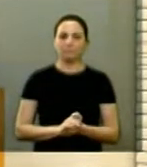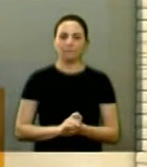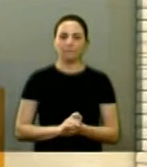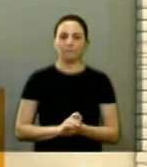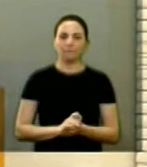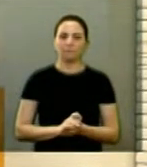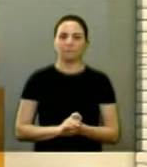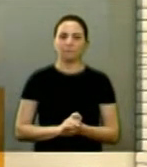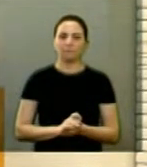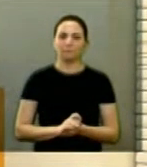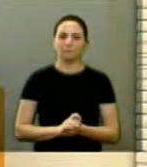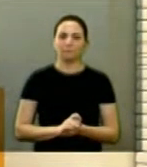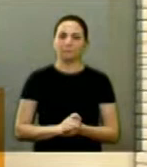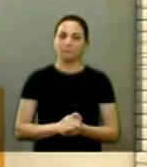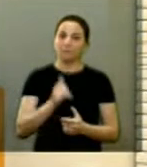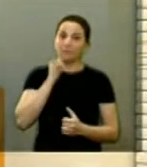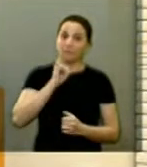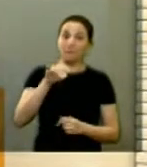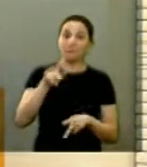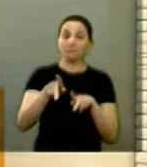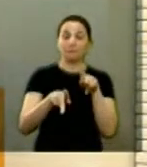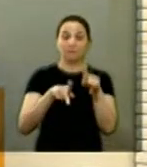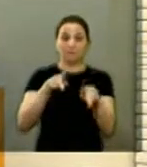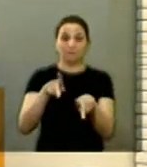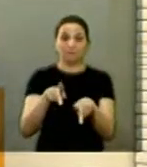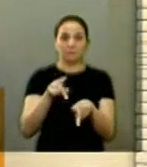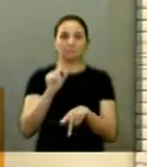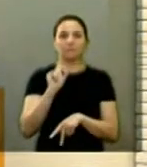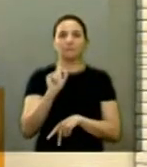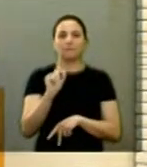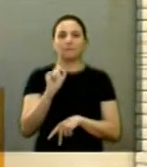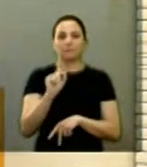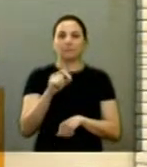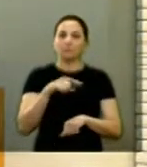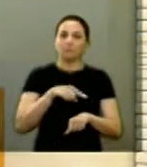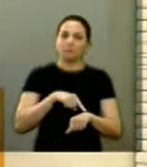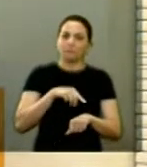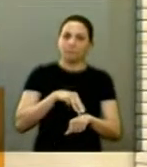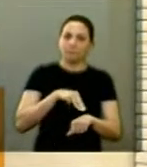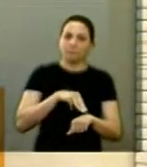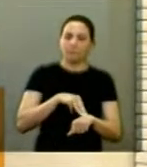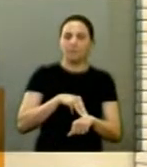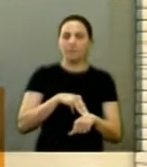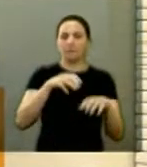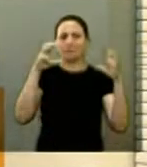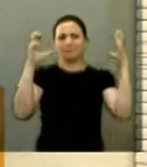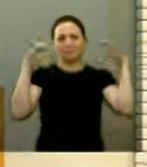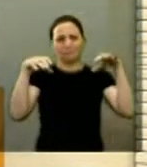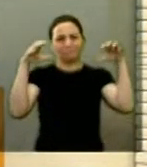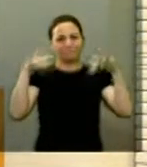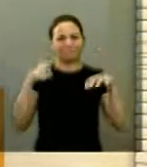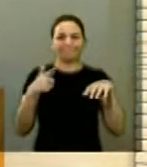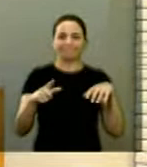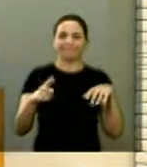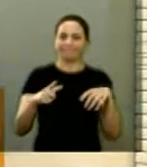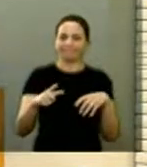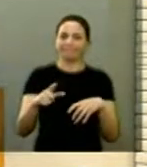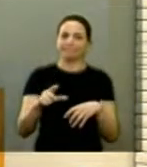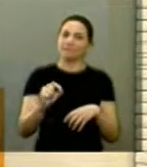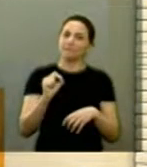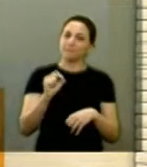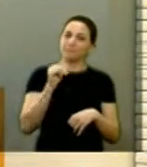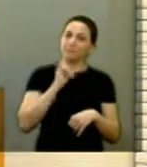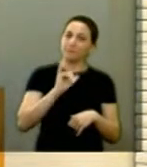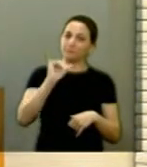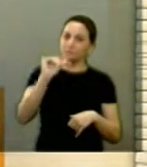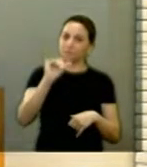até dar um recado à população nesses momentos de falta de chuva, que a gente vê aqui a